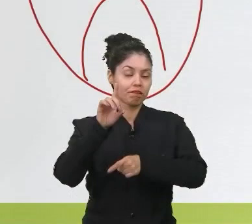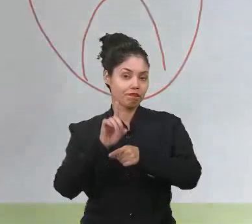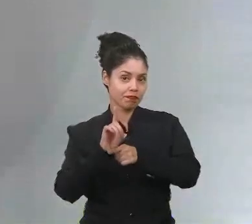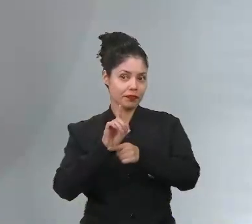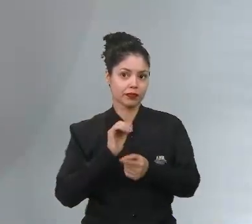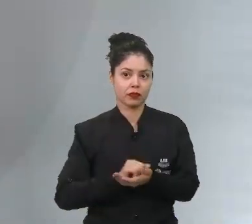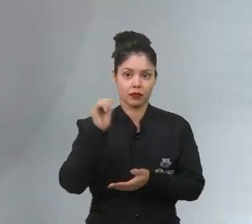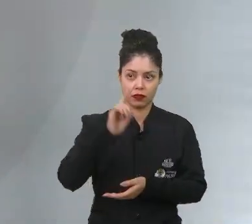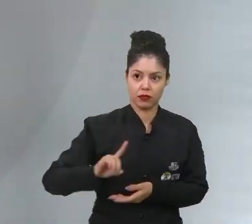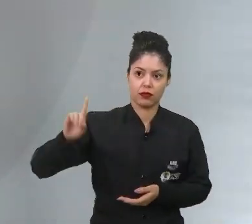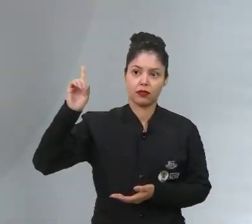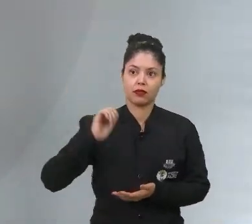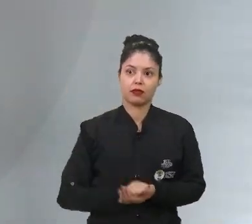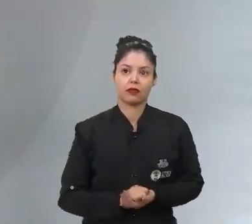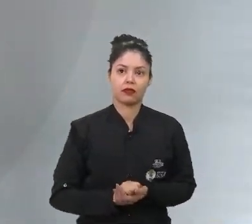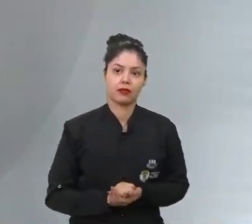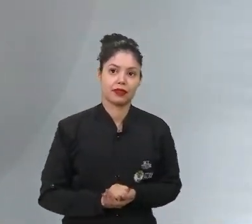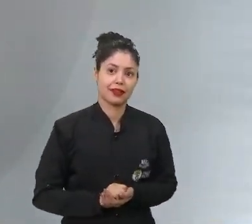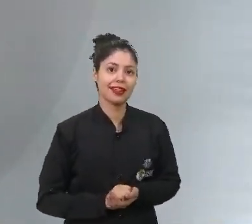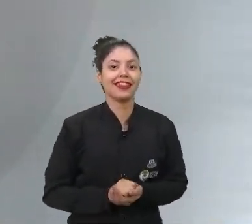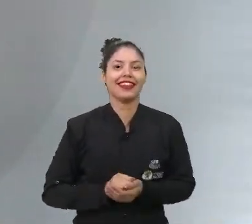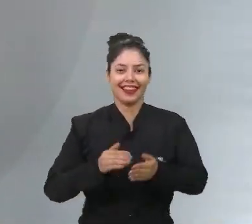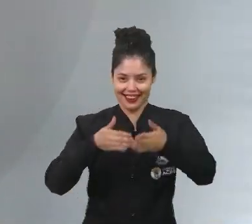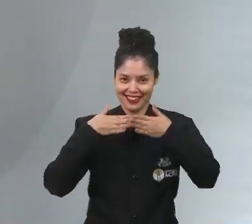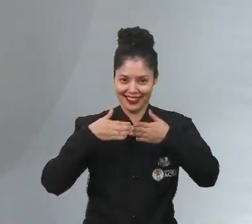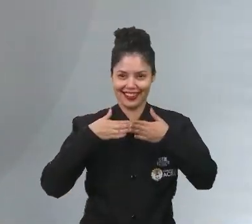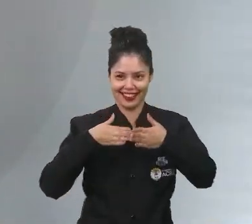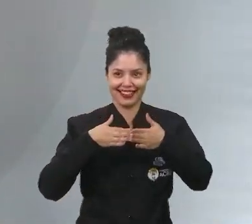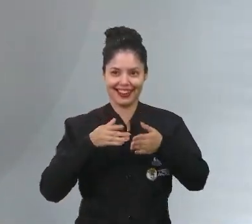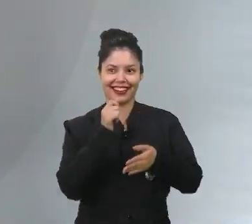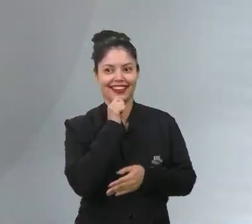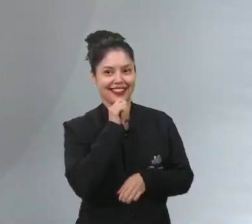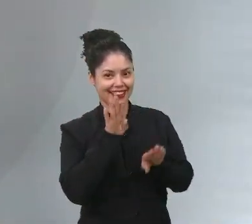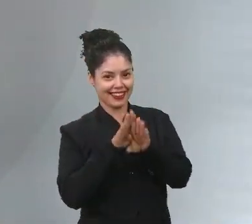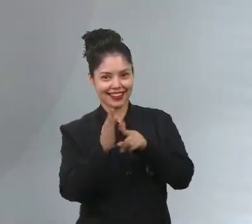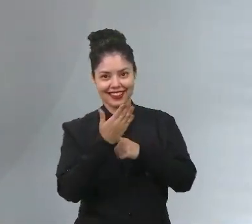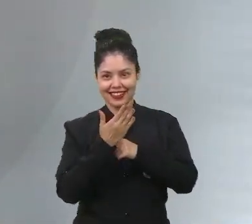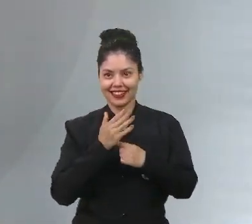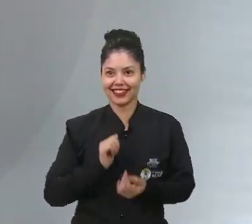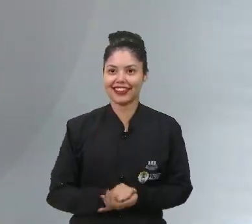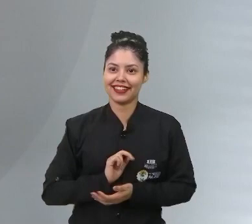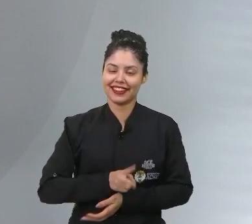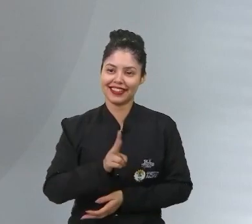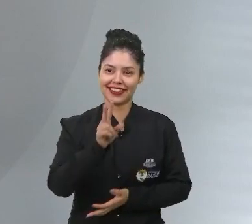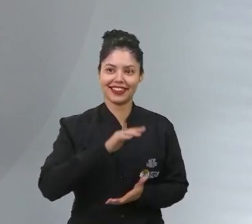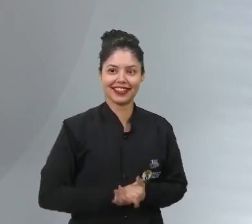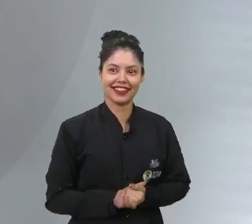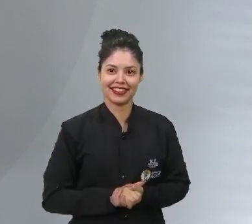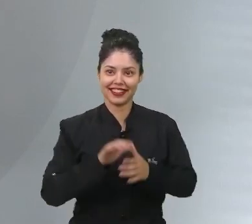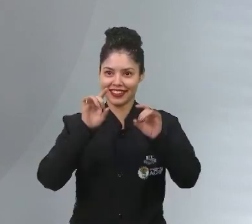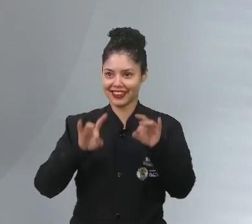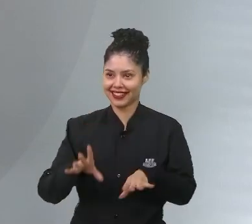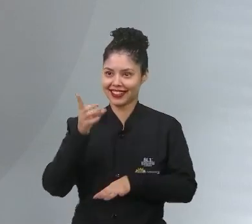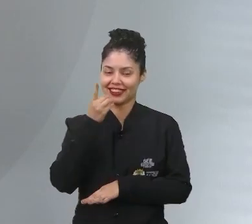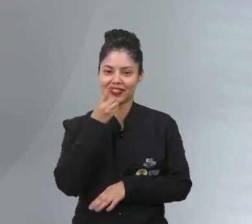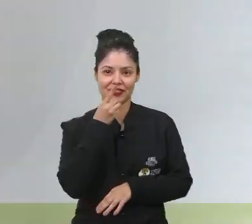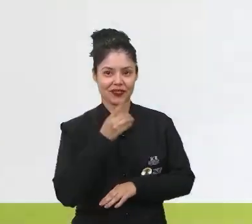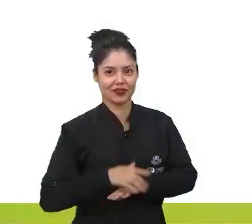de Deus nos acuda, né, Senhor? Ok? Vamos lá, segue aqui, vamos à última questão do dia.